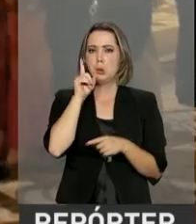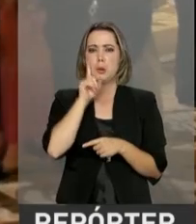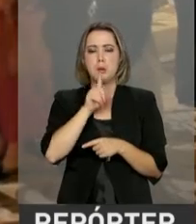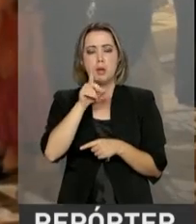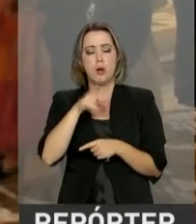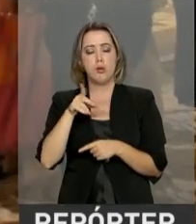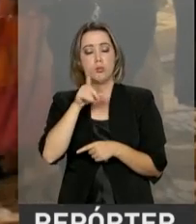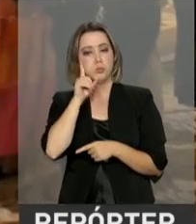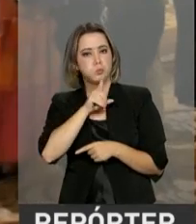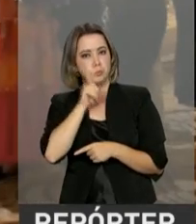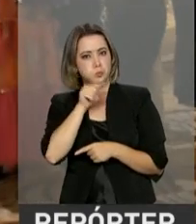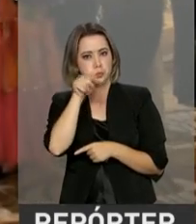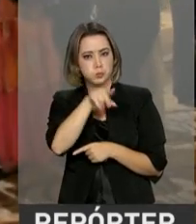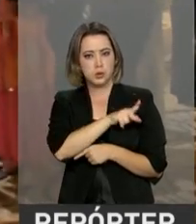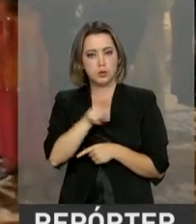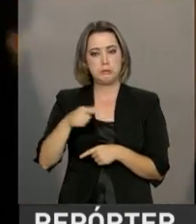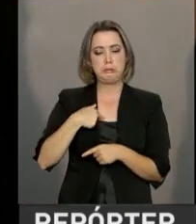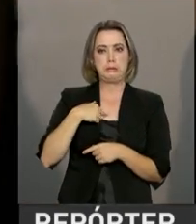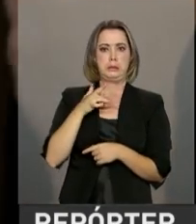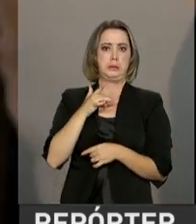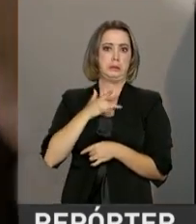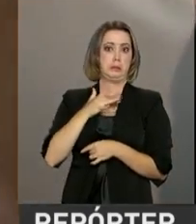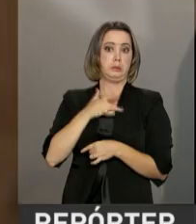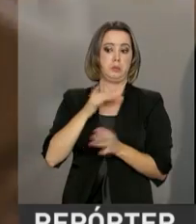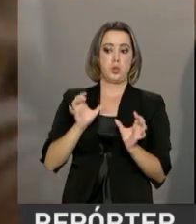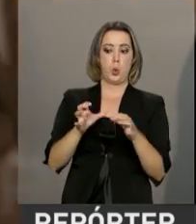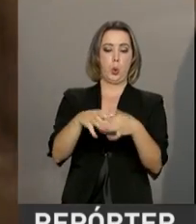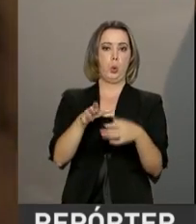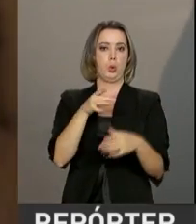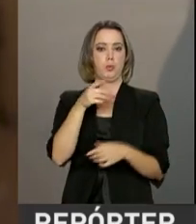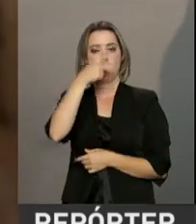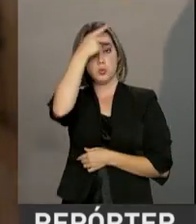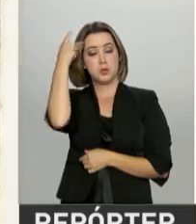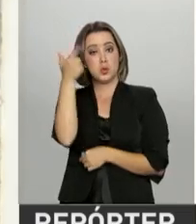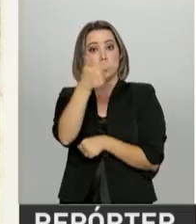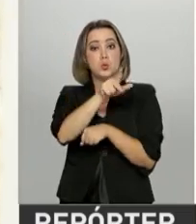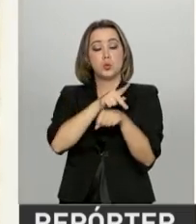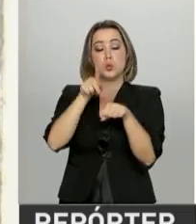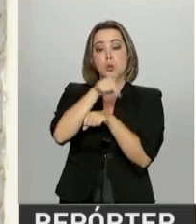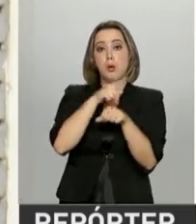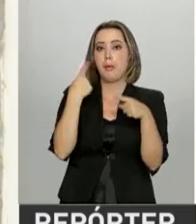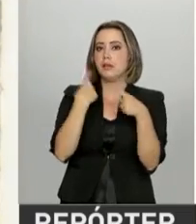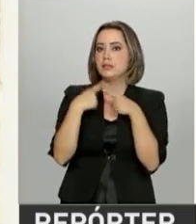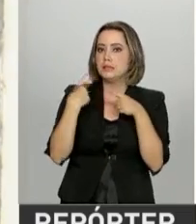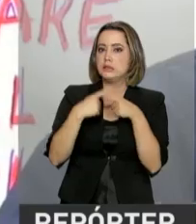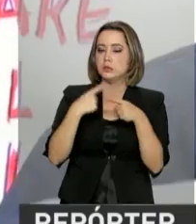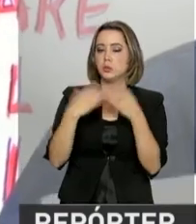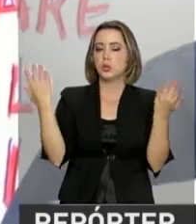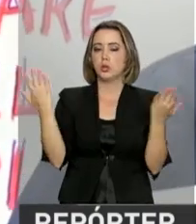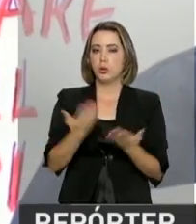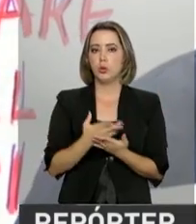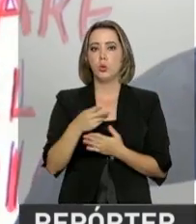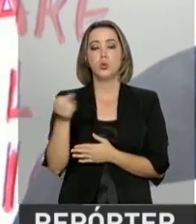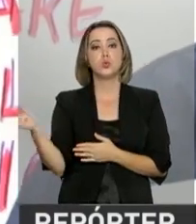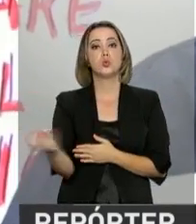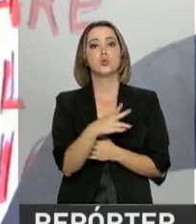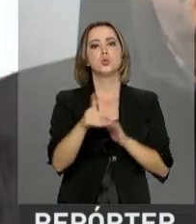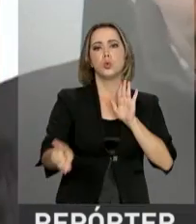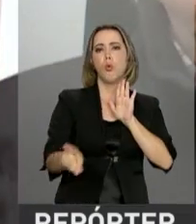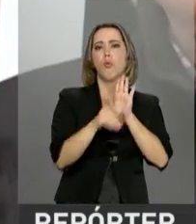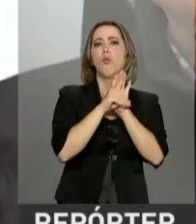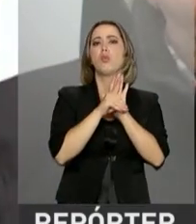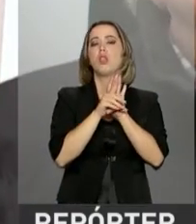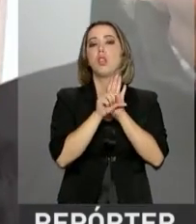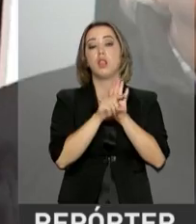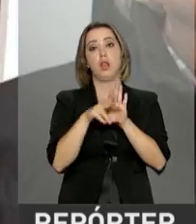Donald Trump, têm criado receio entre as comunidades de estrangeiros do país. Nesta segunda-feira, o presidente lançou um novo decreto em que